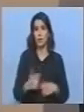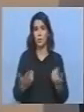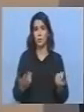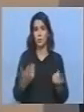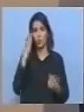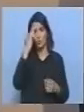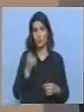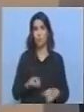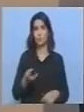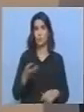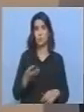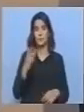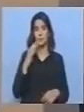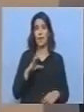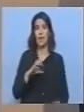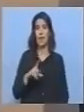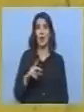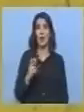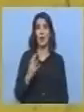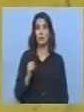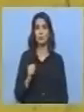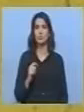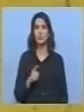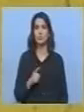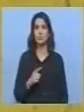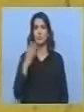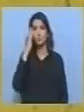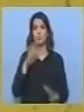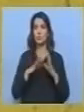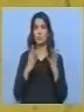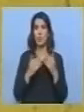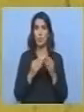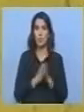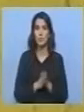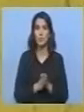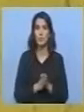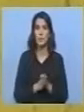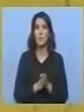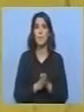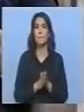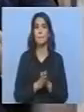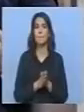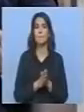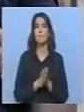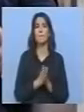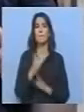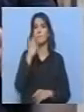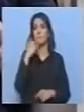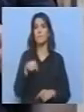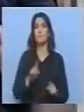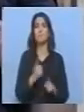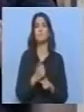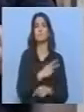números clausos. Porque os números clausos garantem que o sistema como um todo não entra em disrupção, porque as universidades